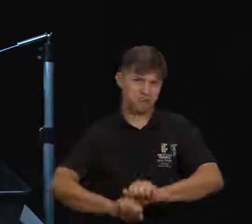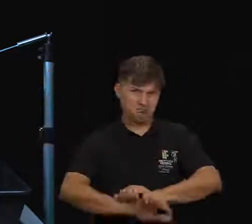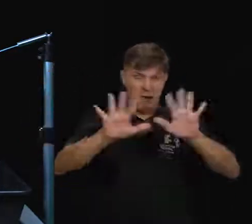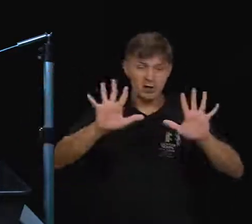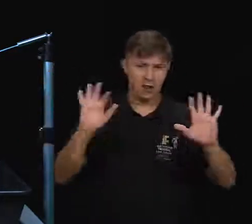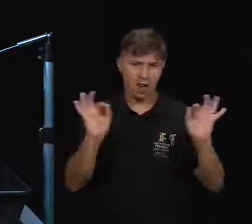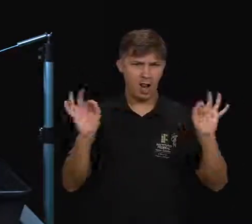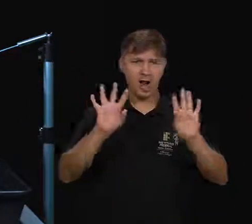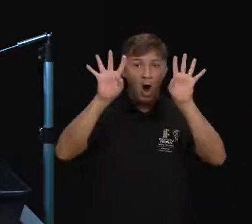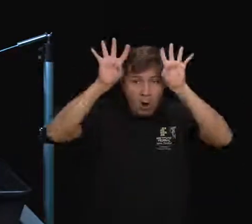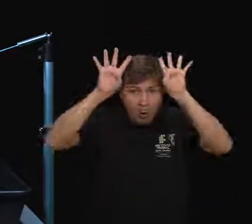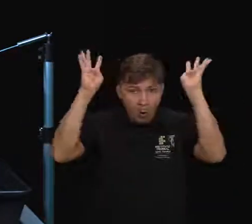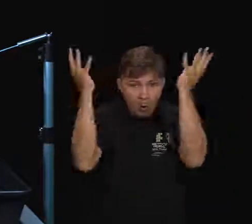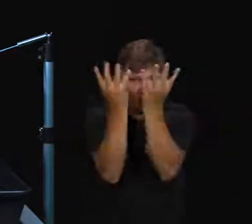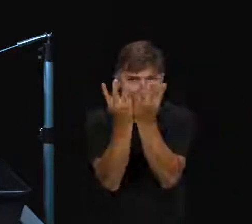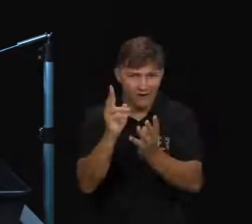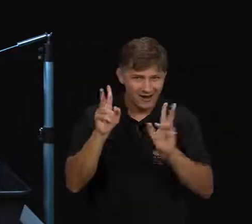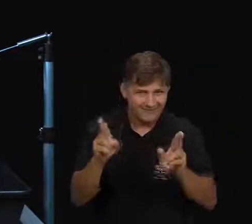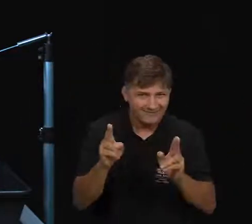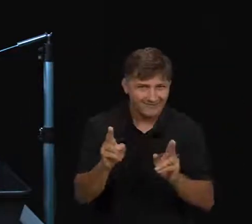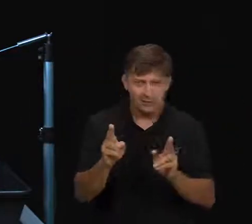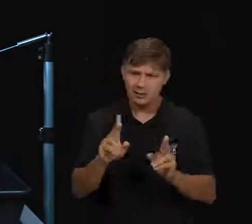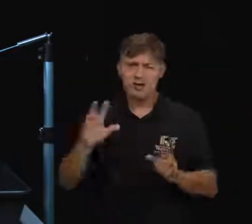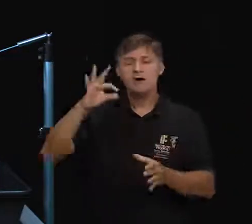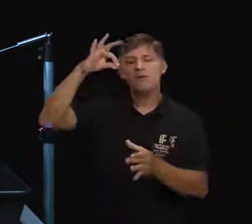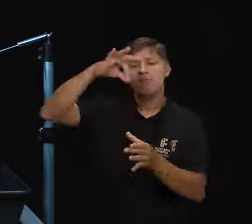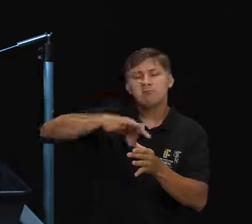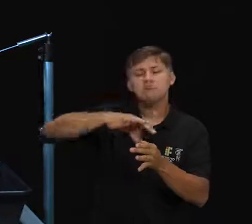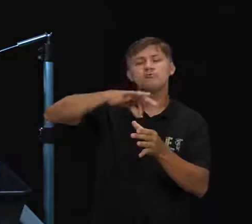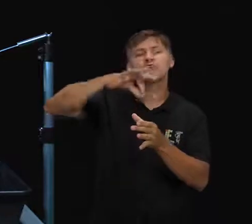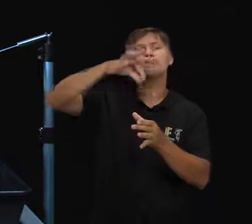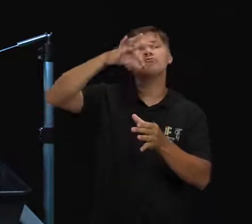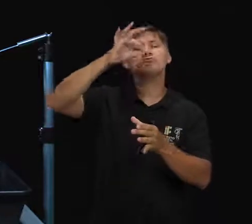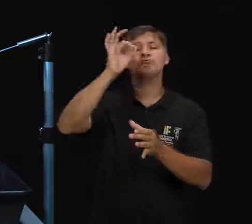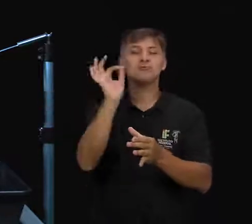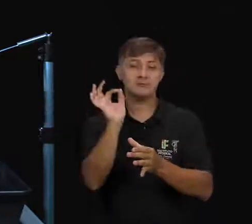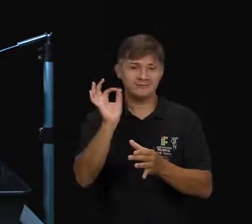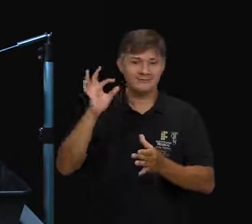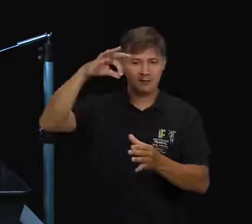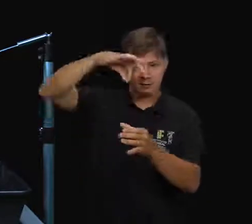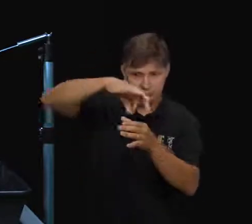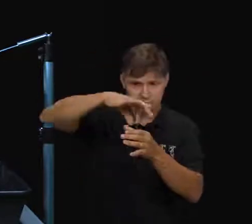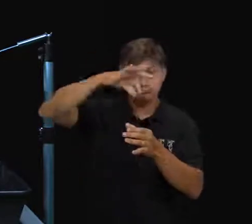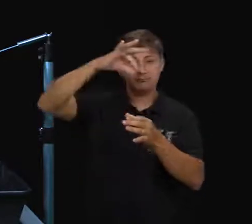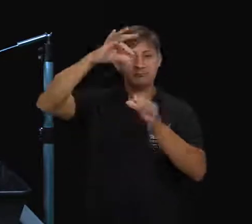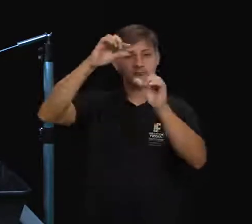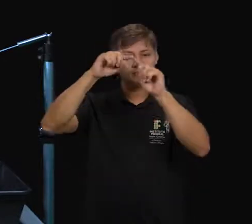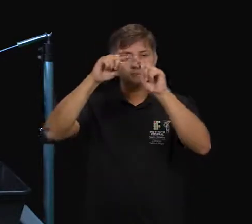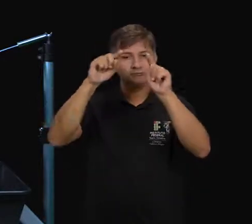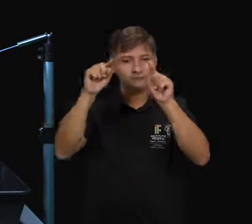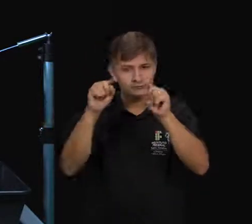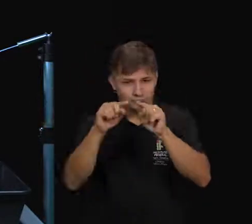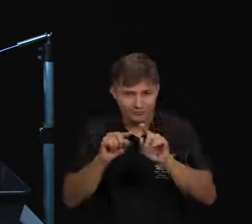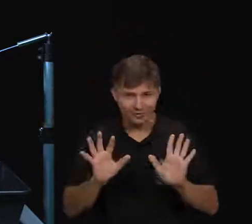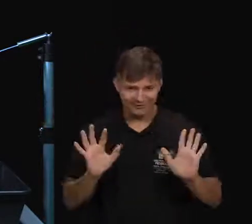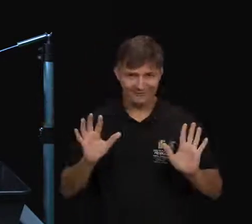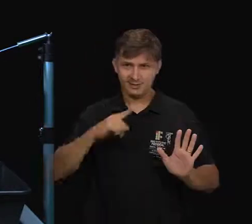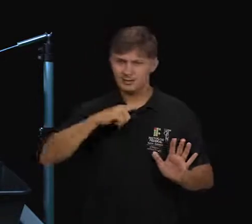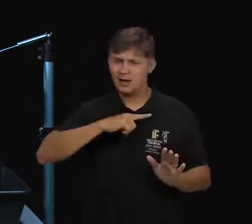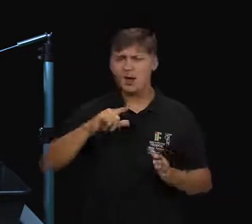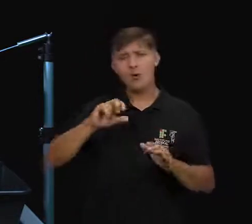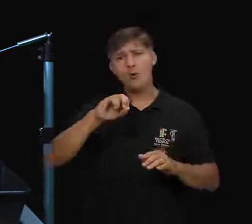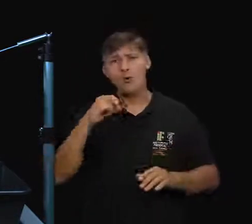causar aquele splash muito alto, aquela coroa, aquela explosão, vai ser uma gotinha que vai voltar. Ou quando eu tenho uma superfície com